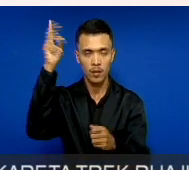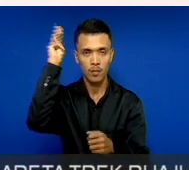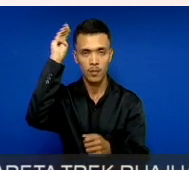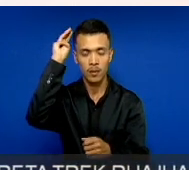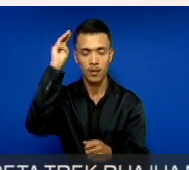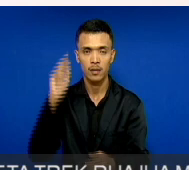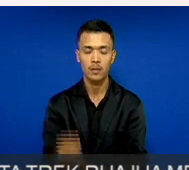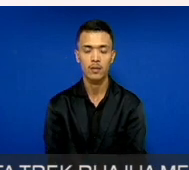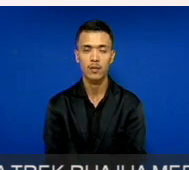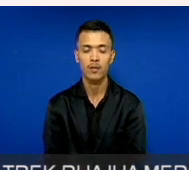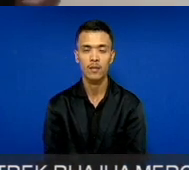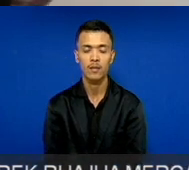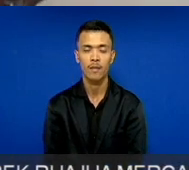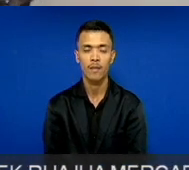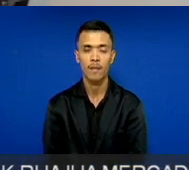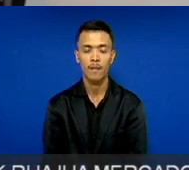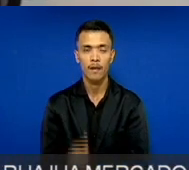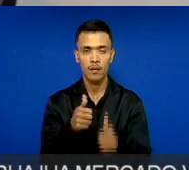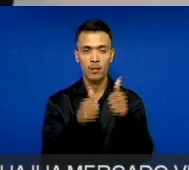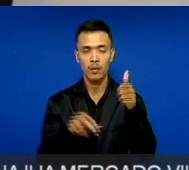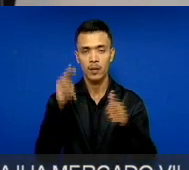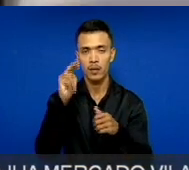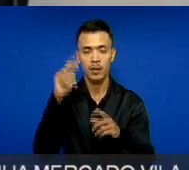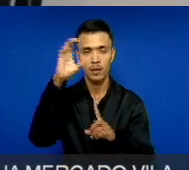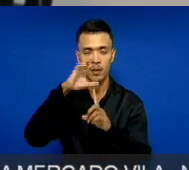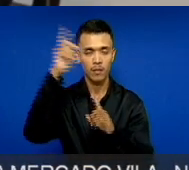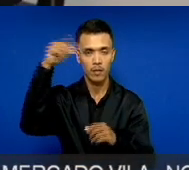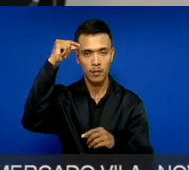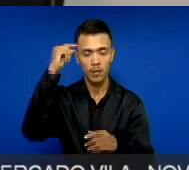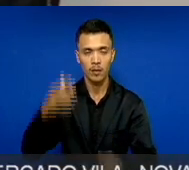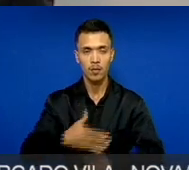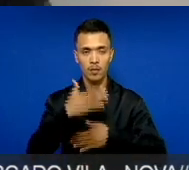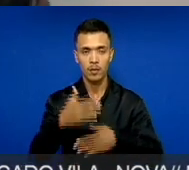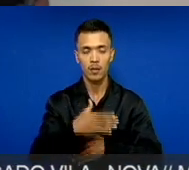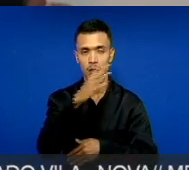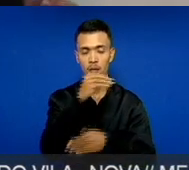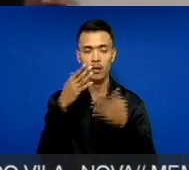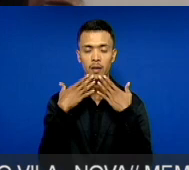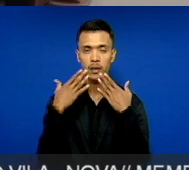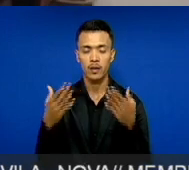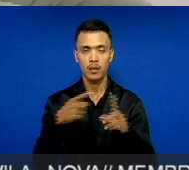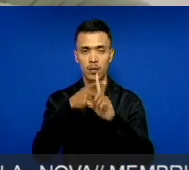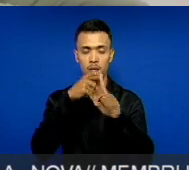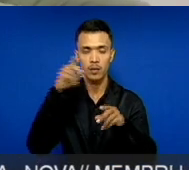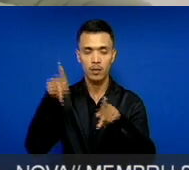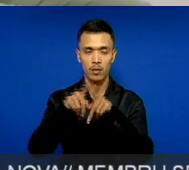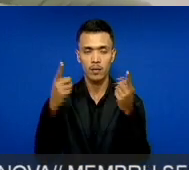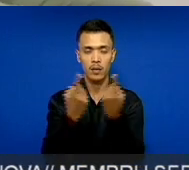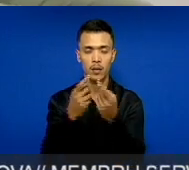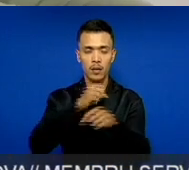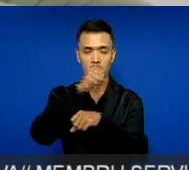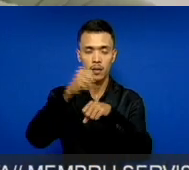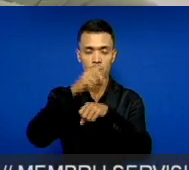and thoughts with Prime Minister. Tuirnia sefi governo aprecia no agradece ba iniciativa ho se empresário Singapura